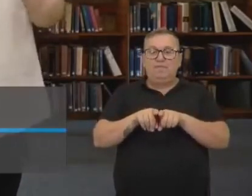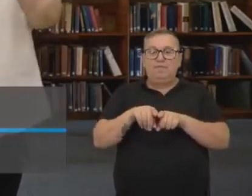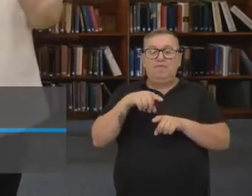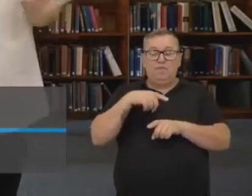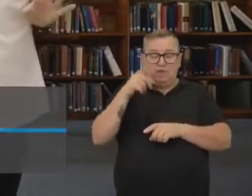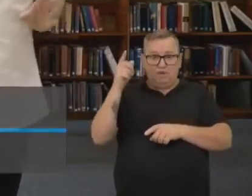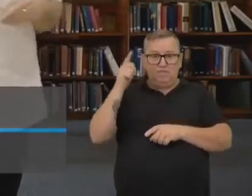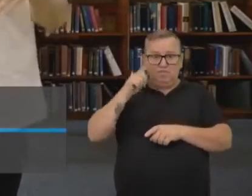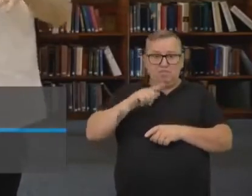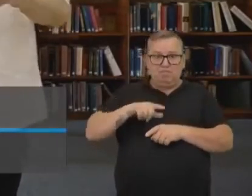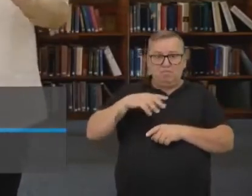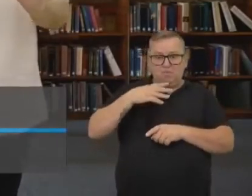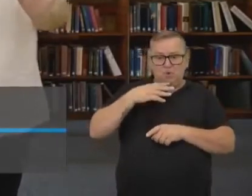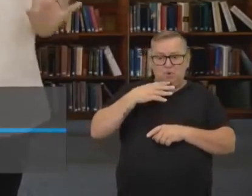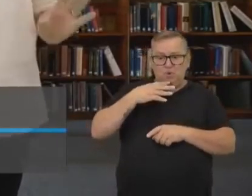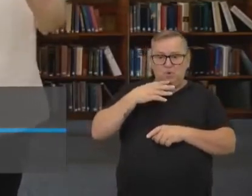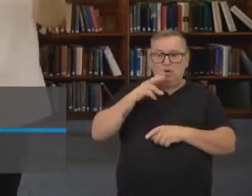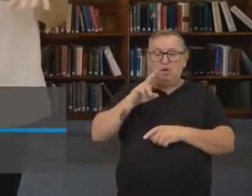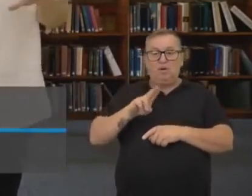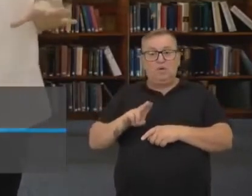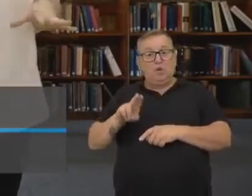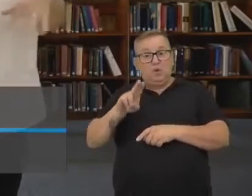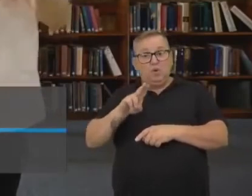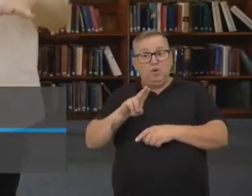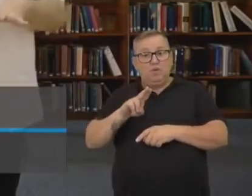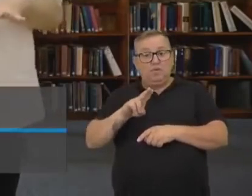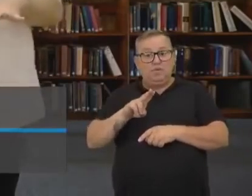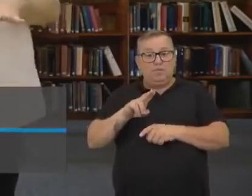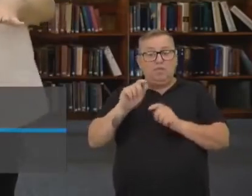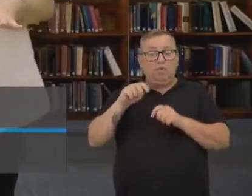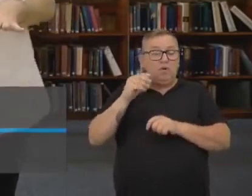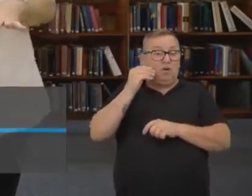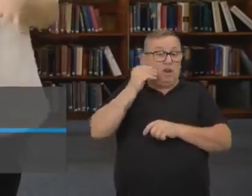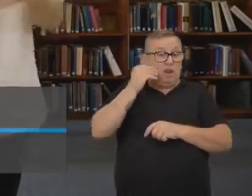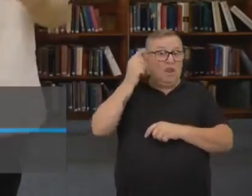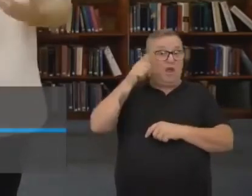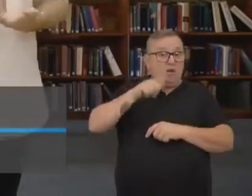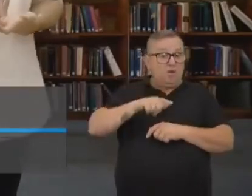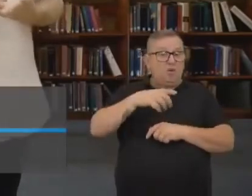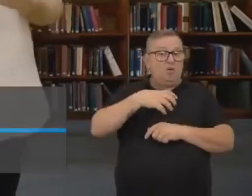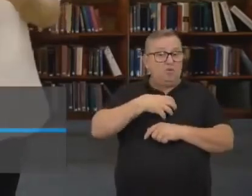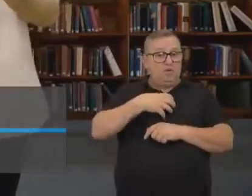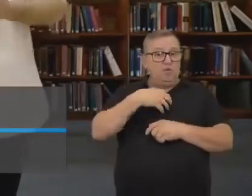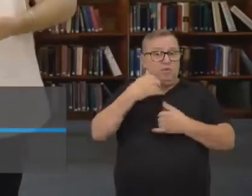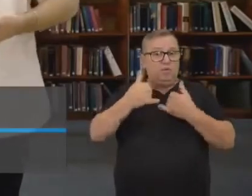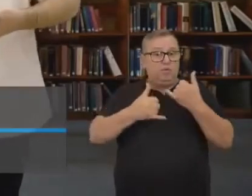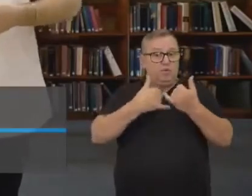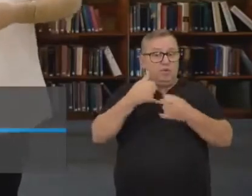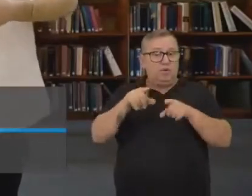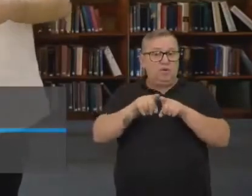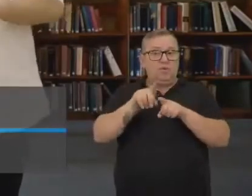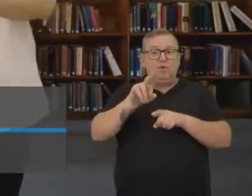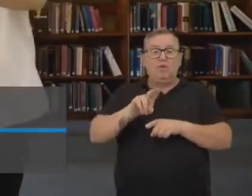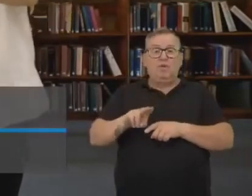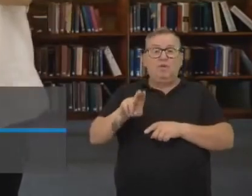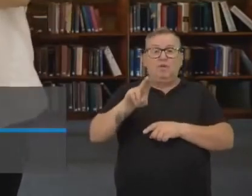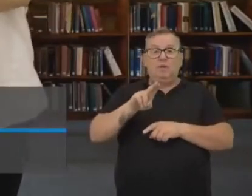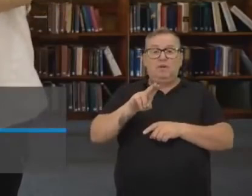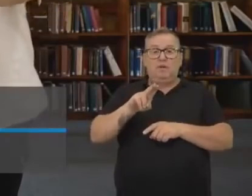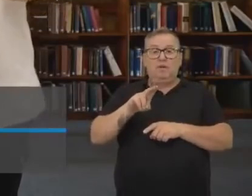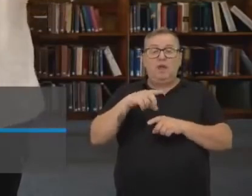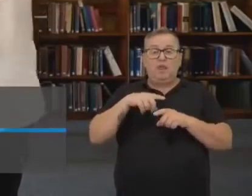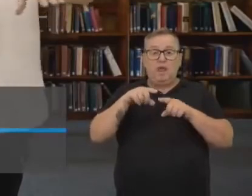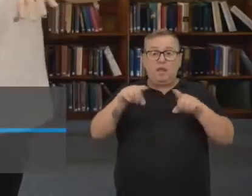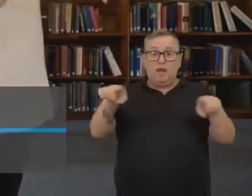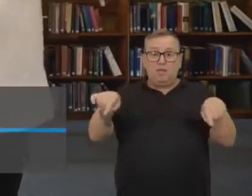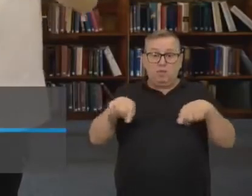universos, não precisa ser só o universo do RPG ou medieval. Você pode pensar em outras possibilidades. Que jogos que vocês utilizam, né? Seja ele de